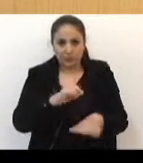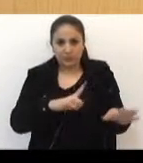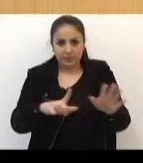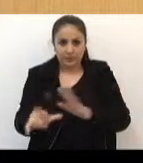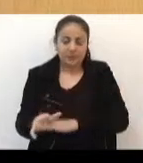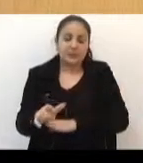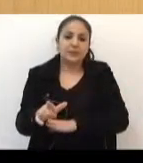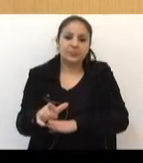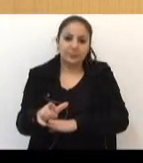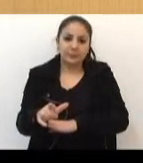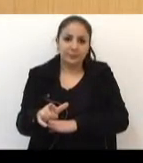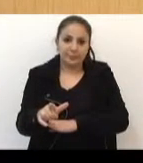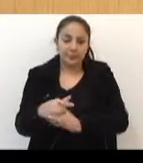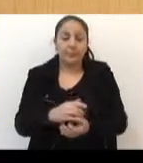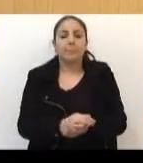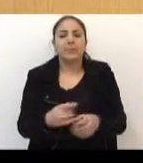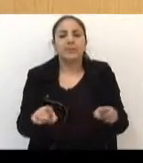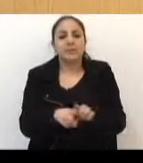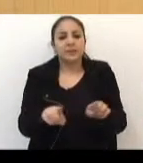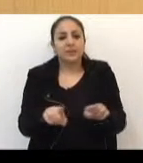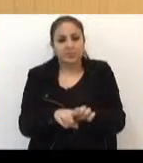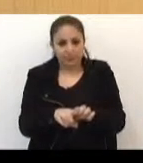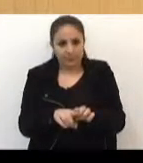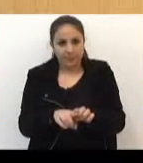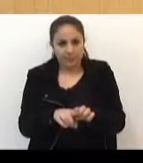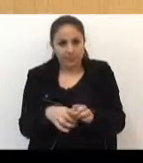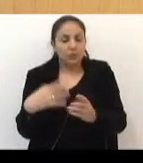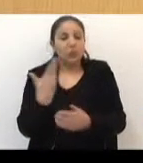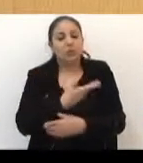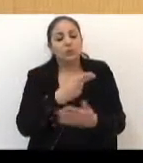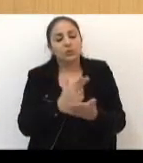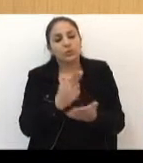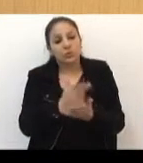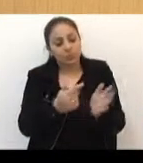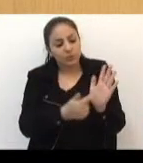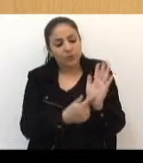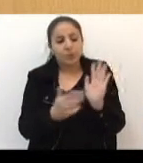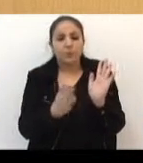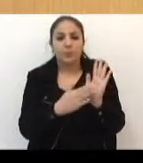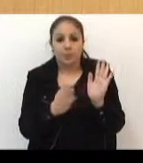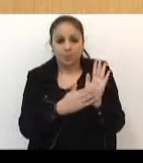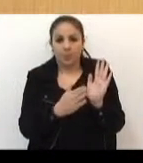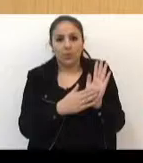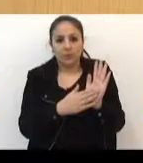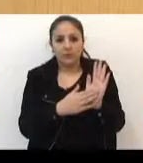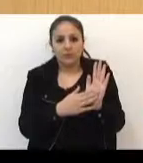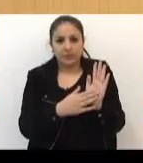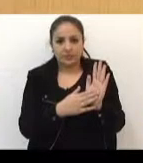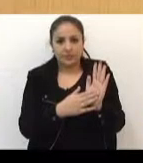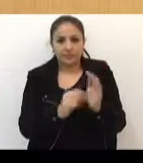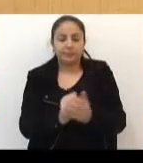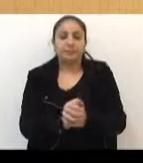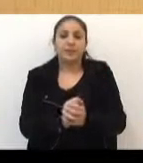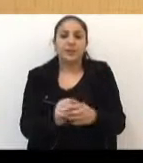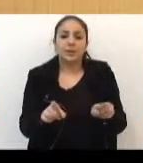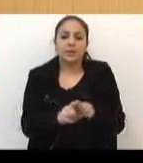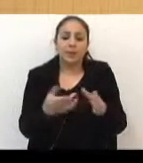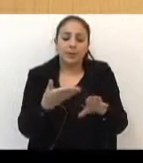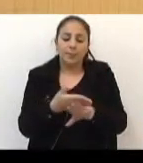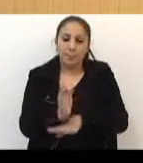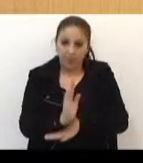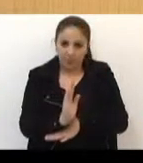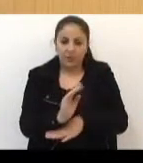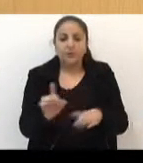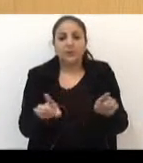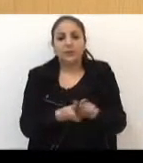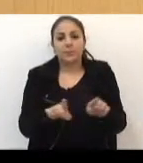Nesta edição, continuaremos apresentando as propostas constantes na agenda legislativa. Foi aprovado, por